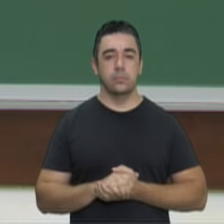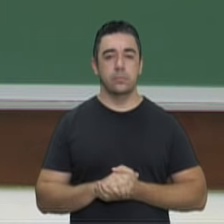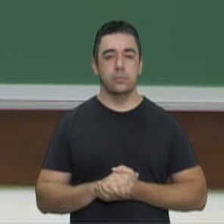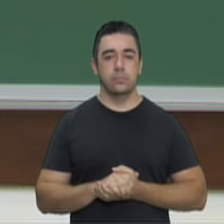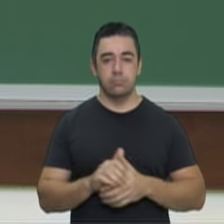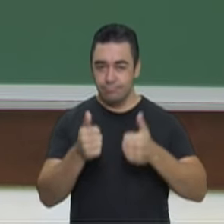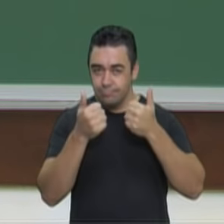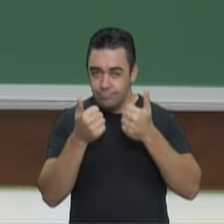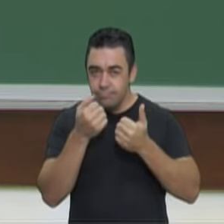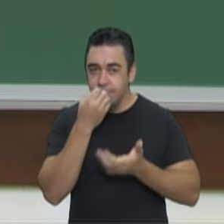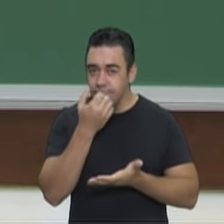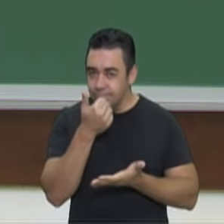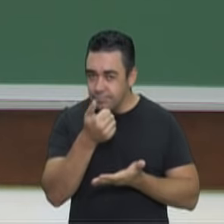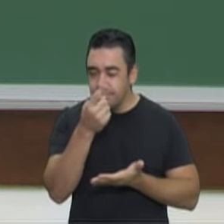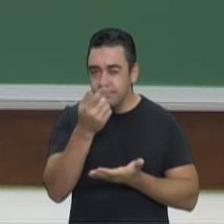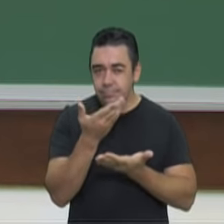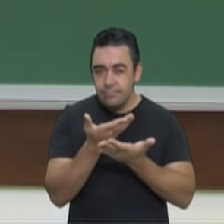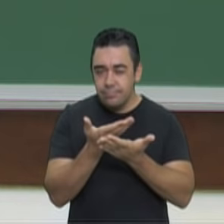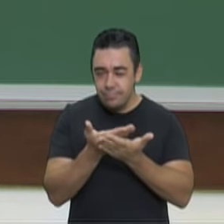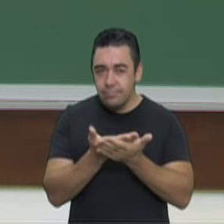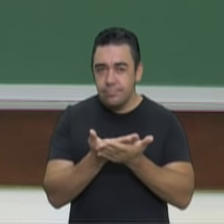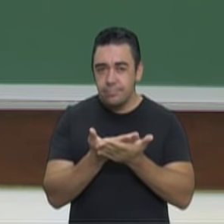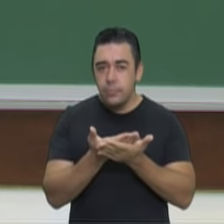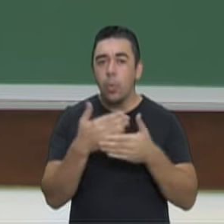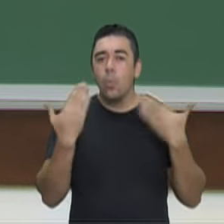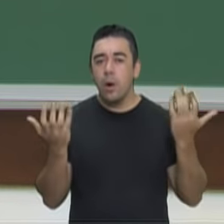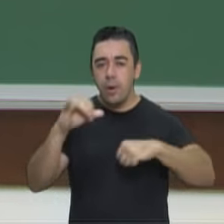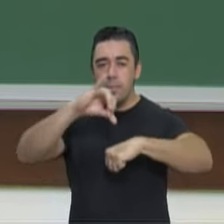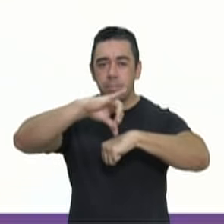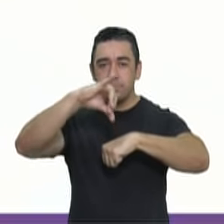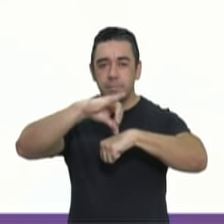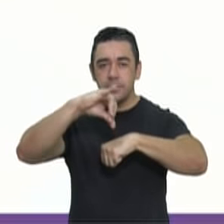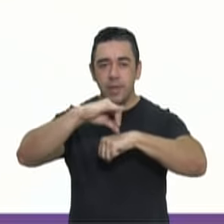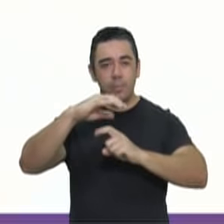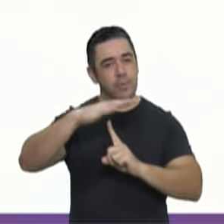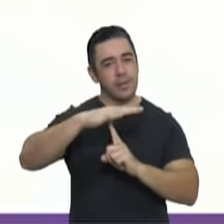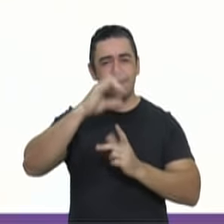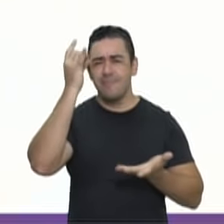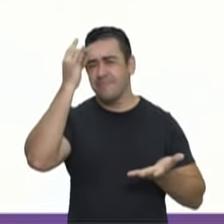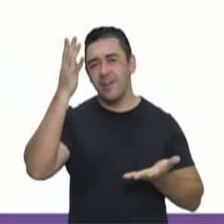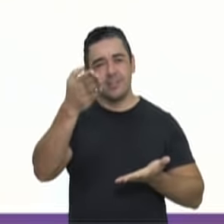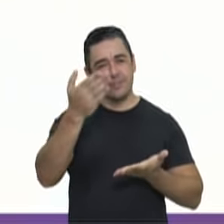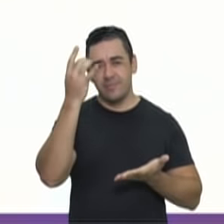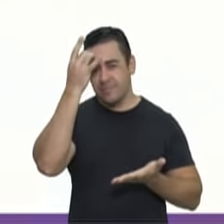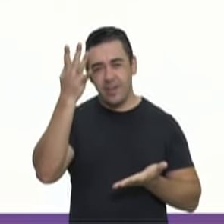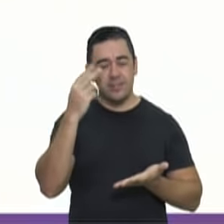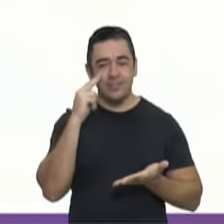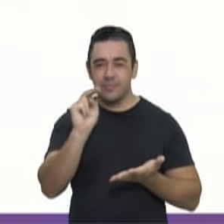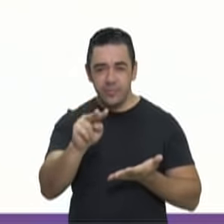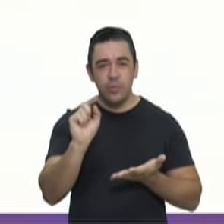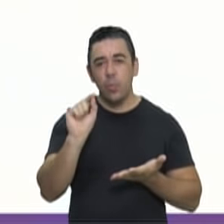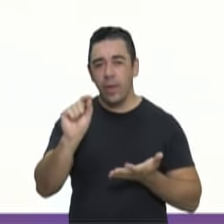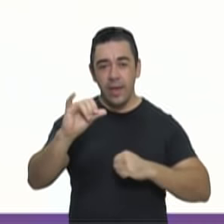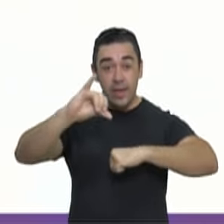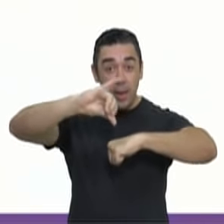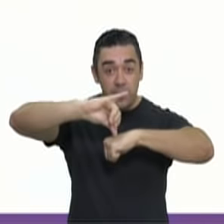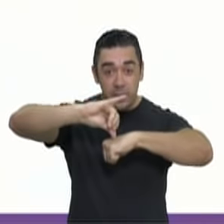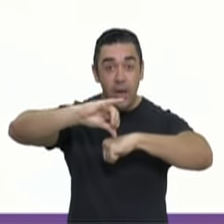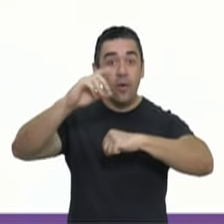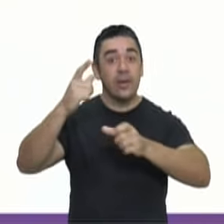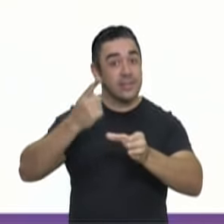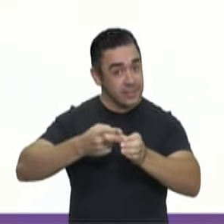Muito bem, estudante. Então, qual é a capital do estado do Paraná? Essa é fácil, essa você observou no mapa, que a capital é a cidade